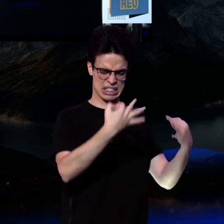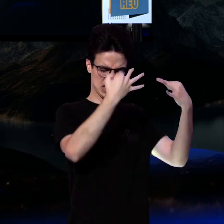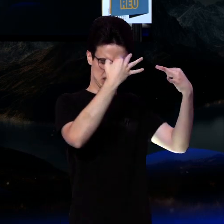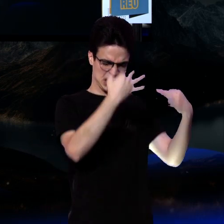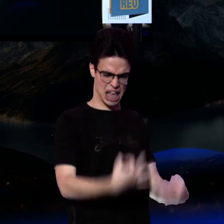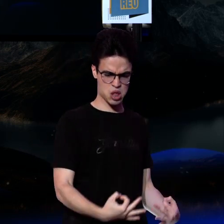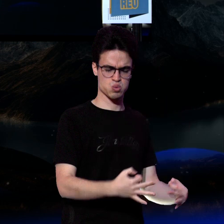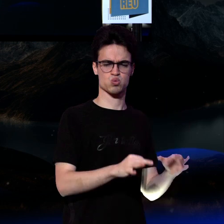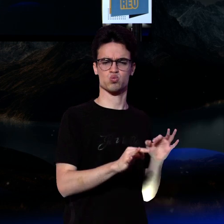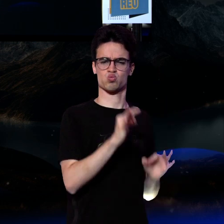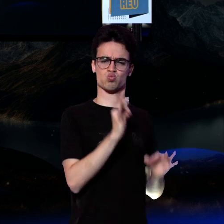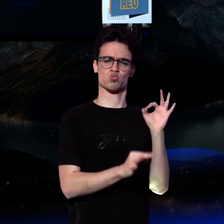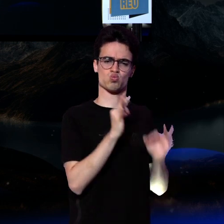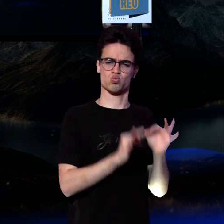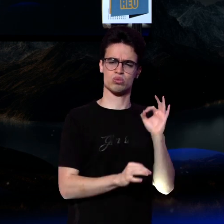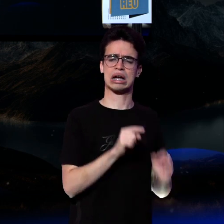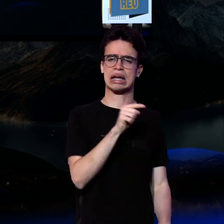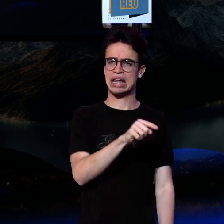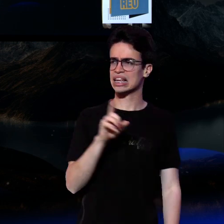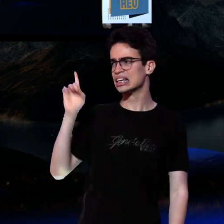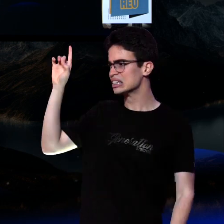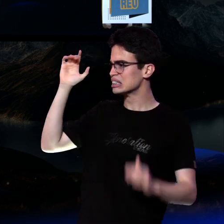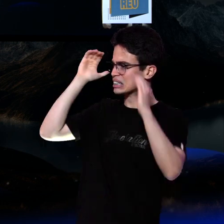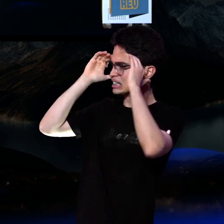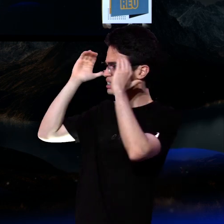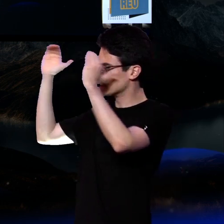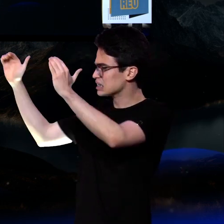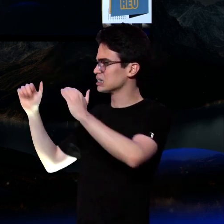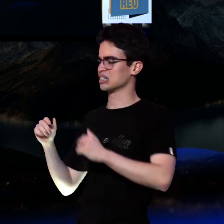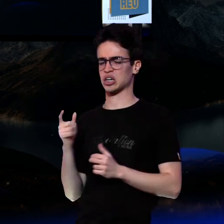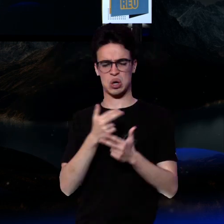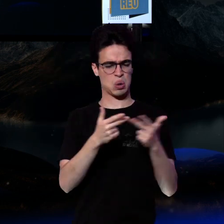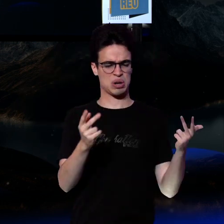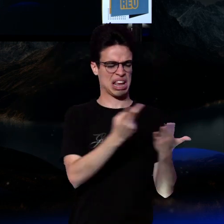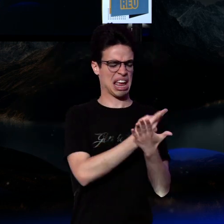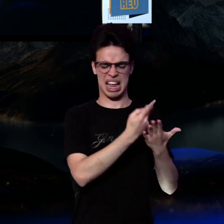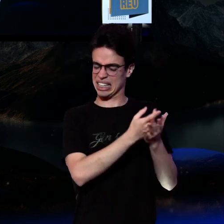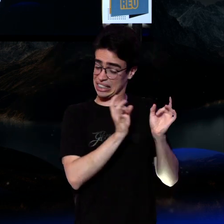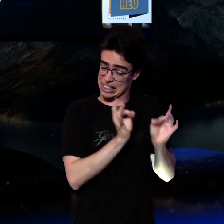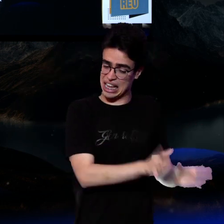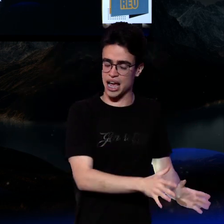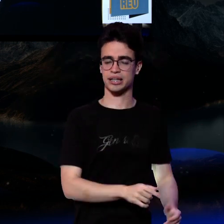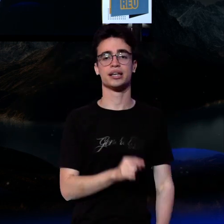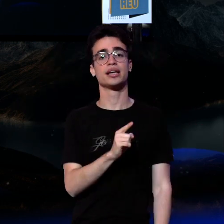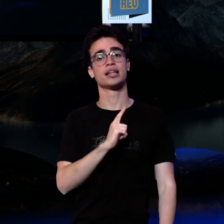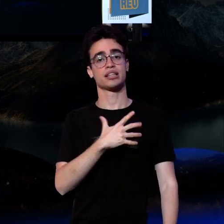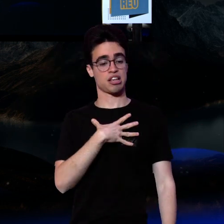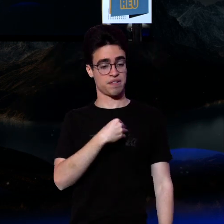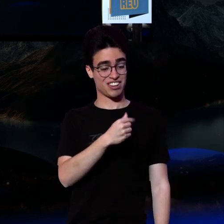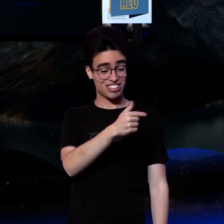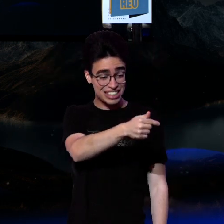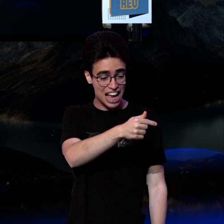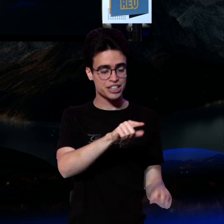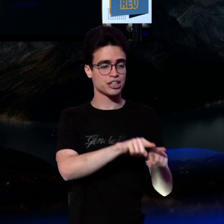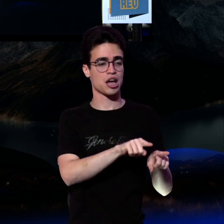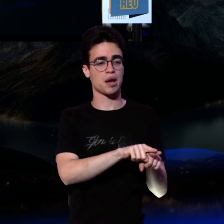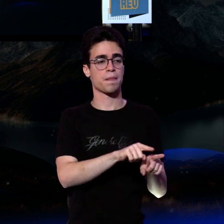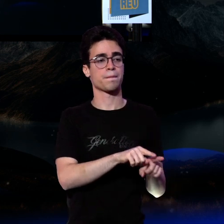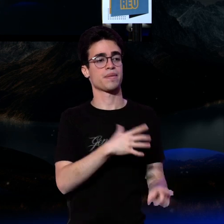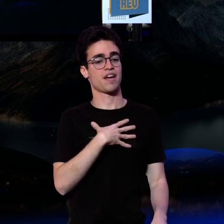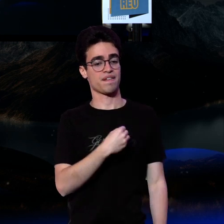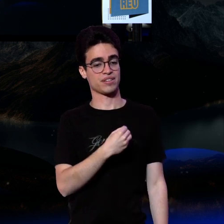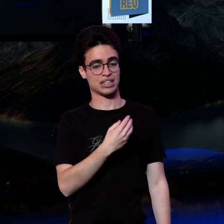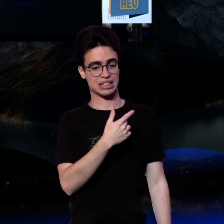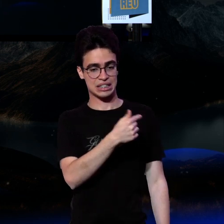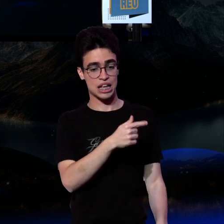justo, temia a Deus e evitava fazer o mal. Ele tinha 7 filhos e 3 filhas.